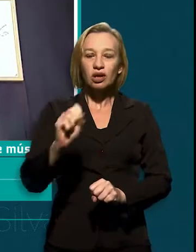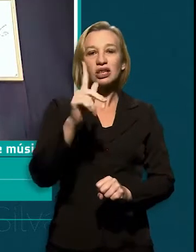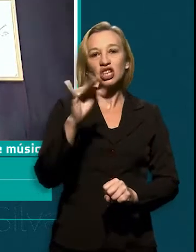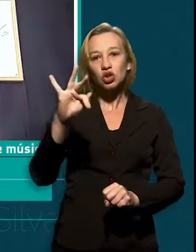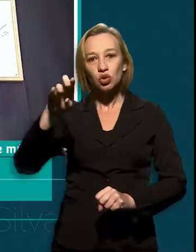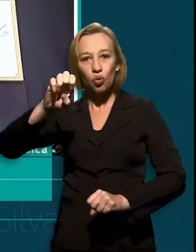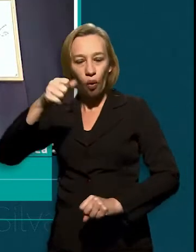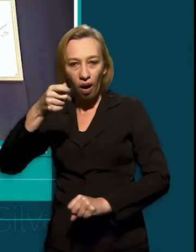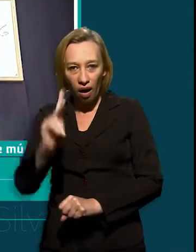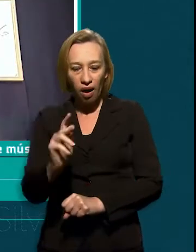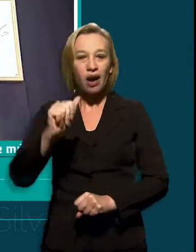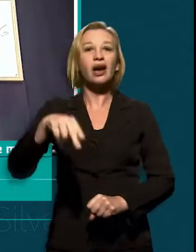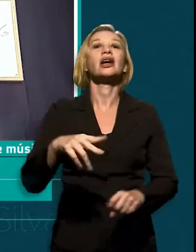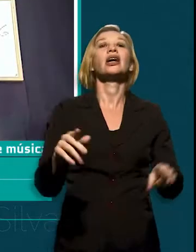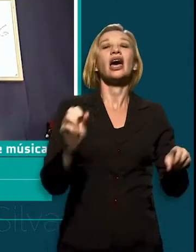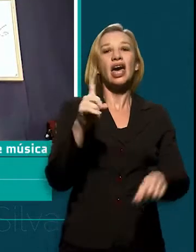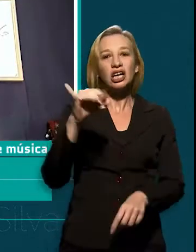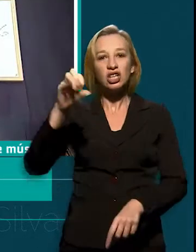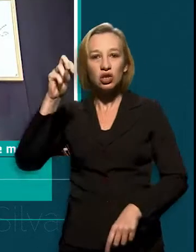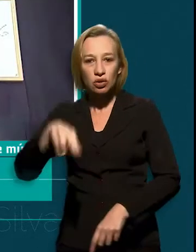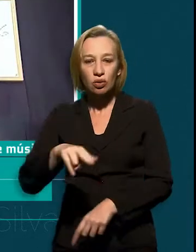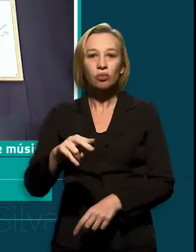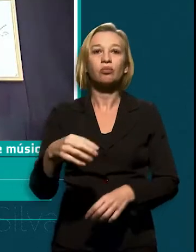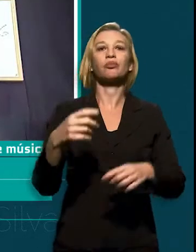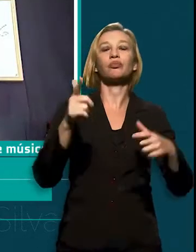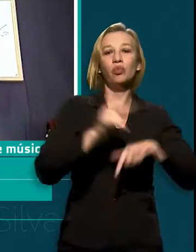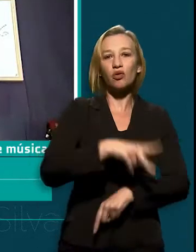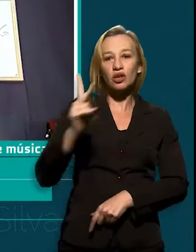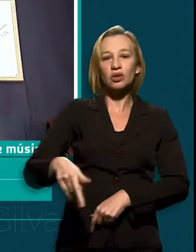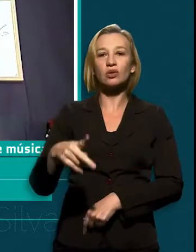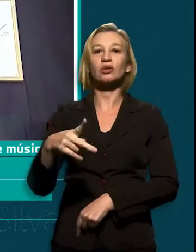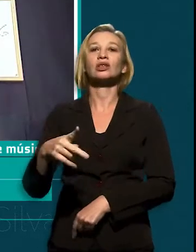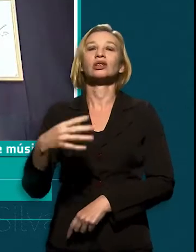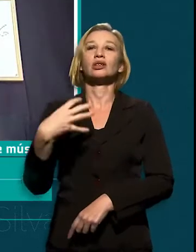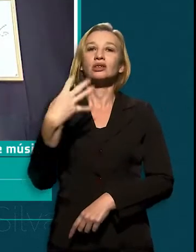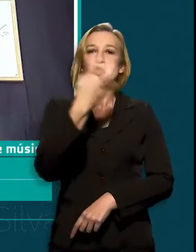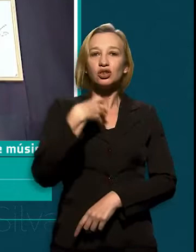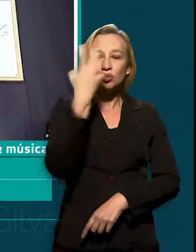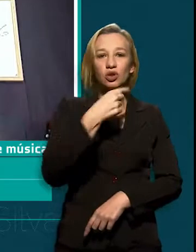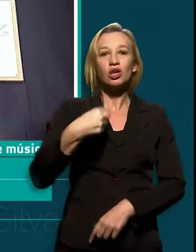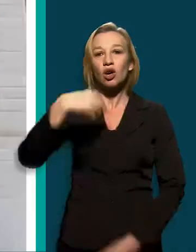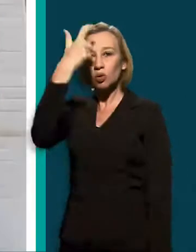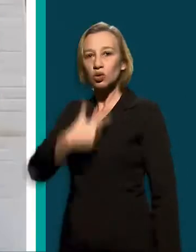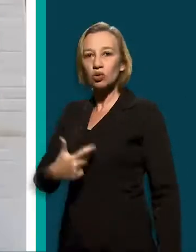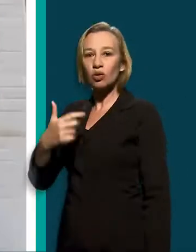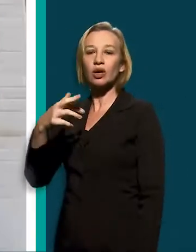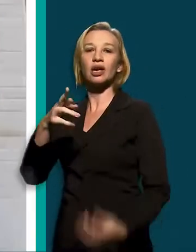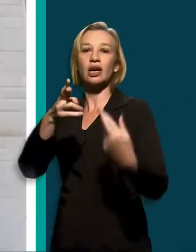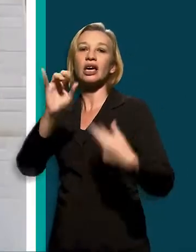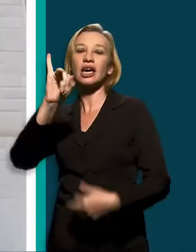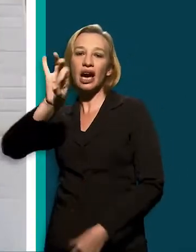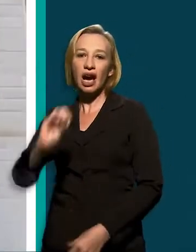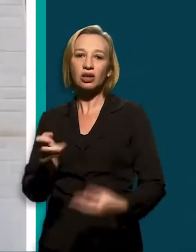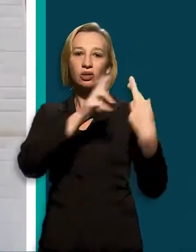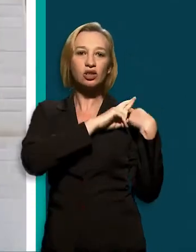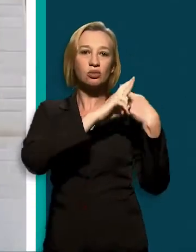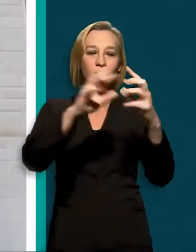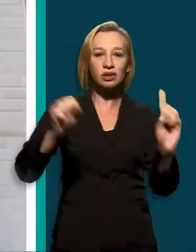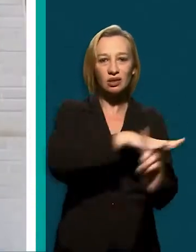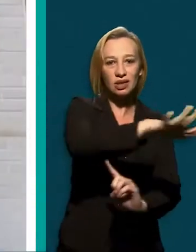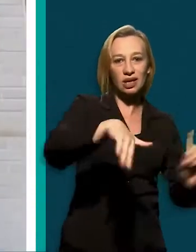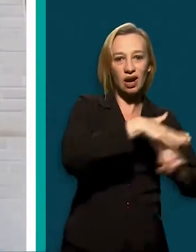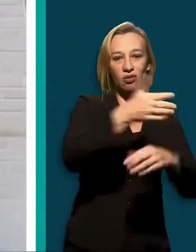de Tai Chi Chuan e terapeuta corporal. E Edson da Silva, professor de música. Eu sou Ricardo Brasil e